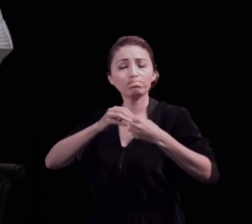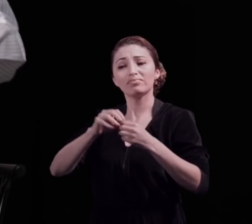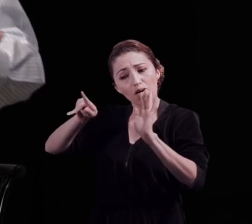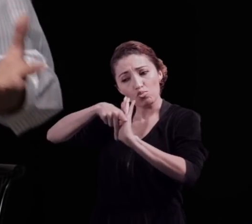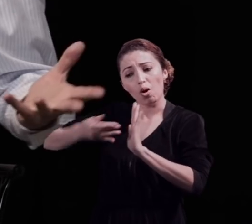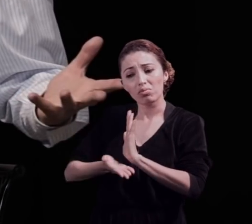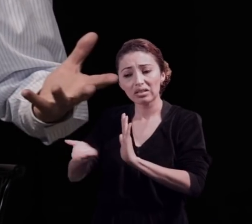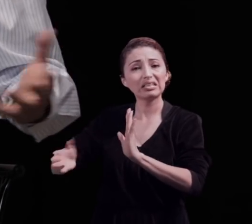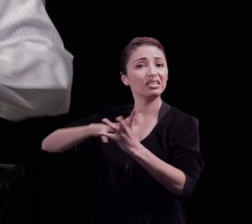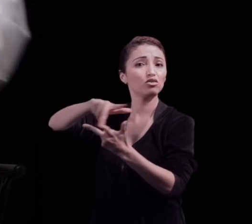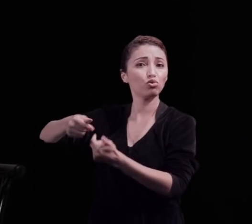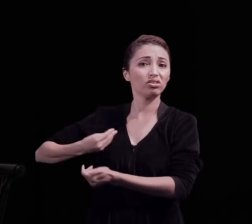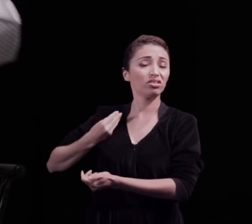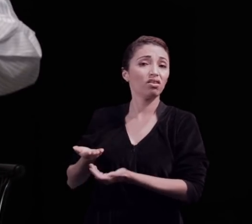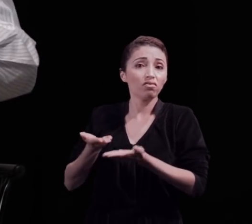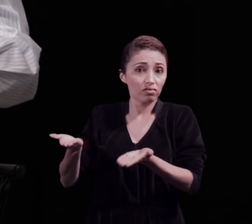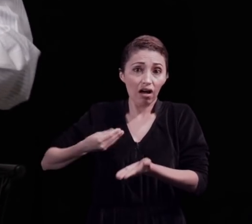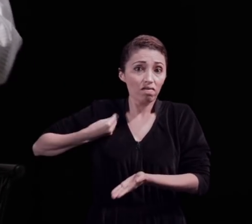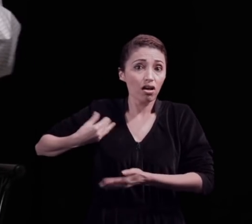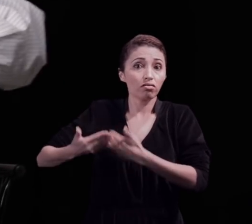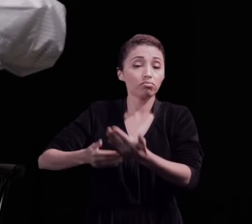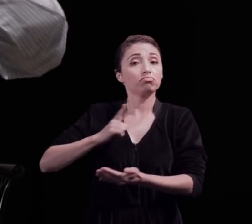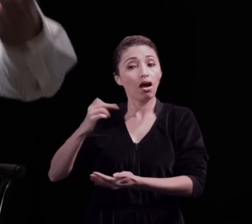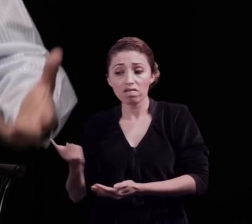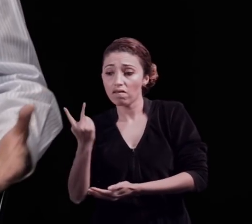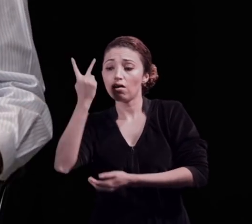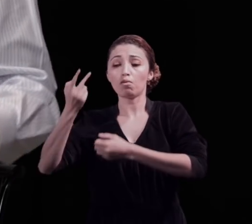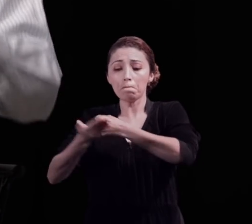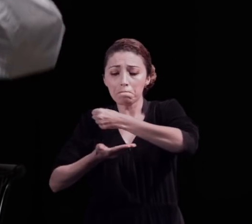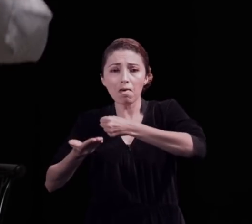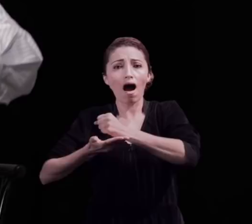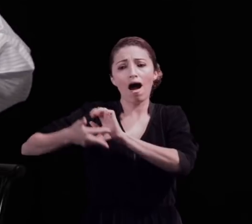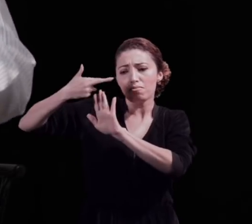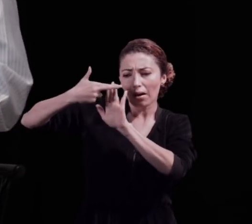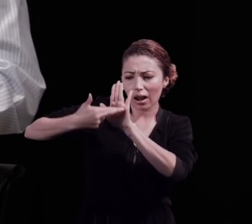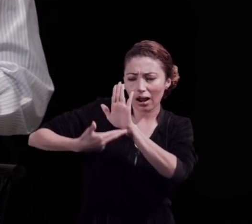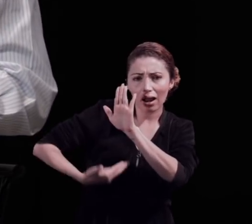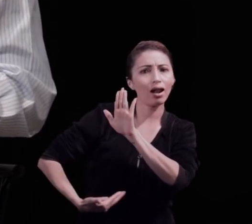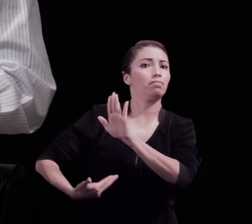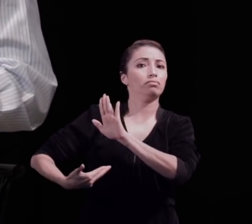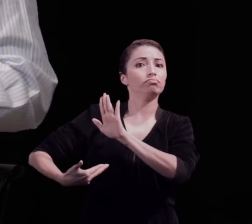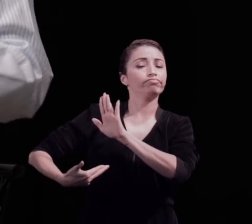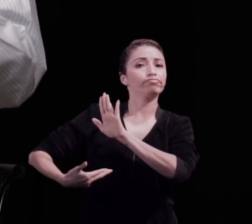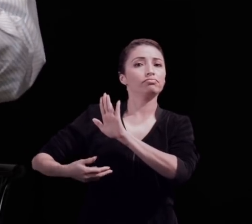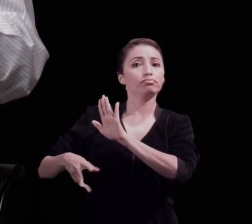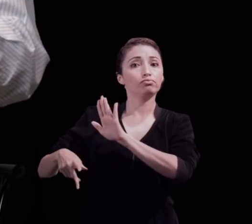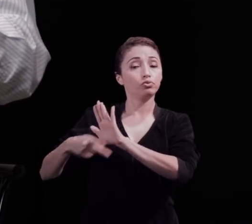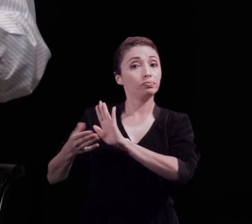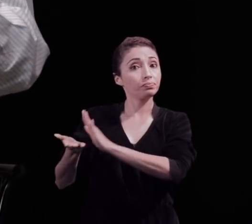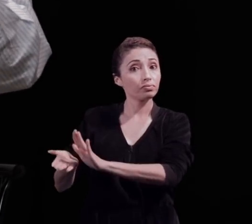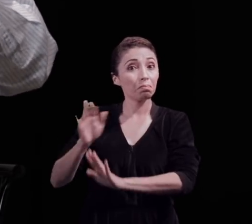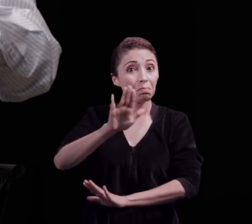mundo, desse viver, do nosso viver, dos valores, dos princípios, das regras estabelecidas.